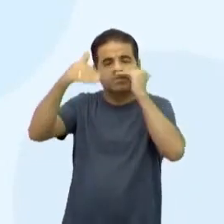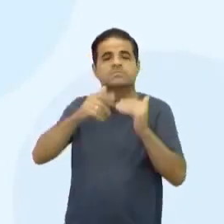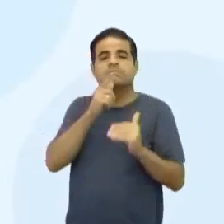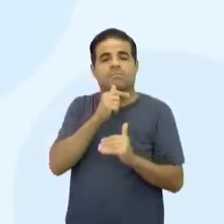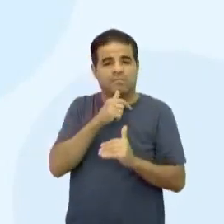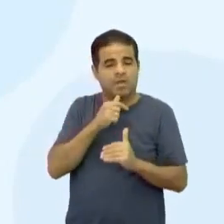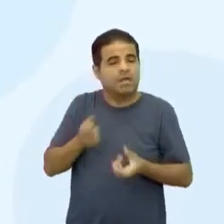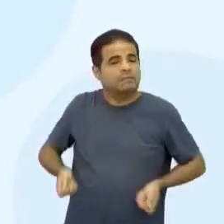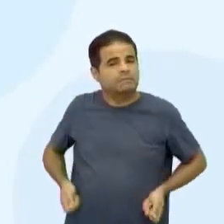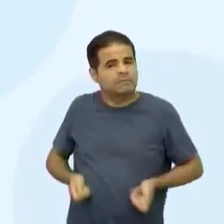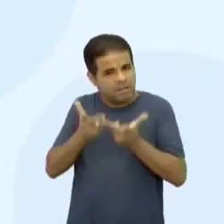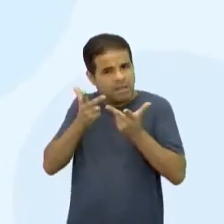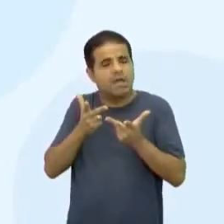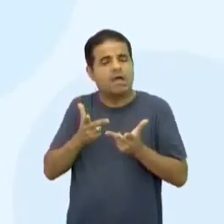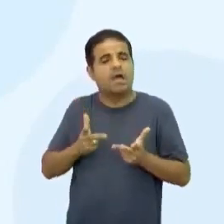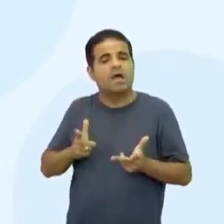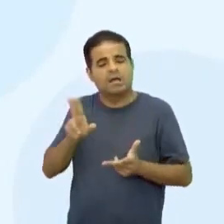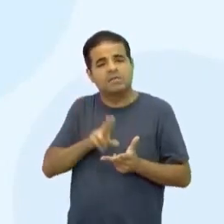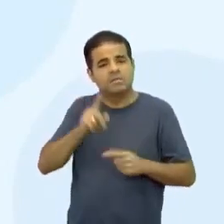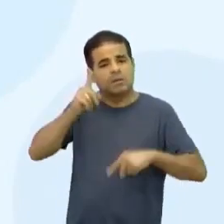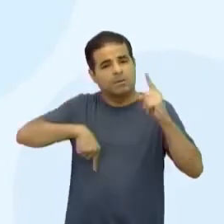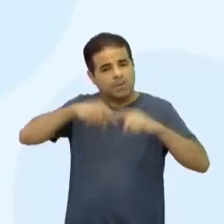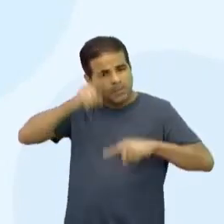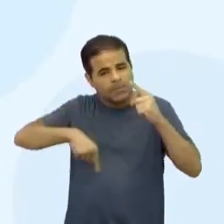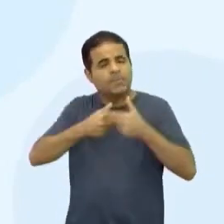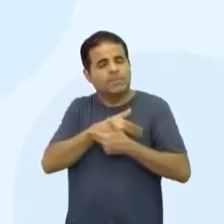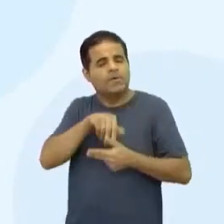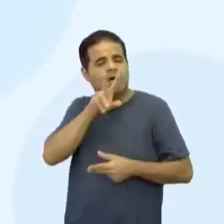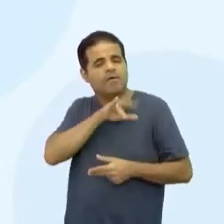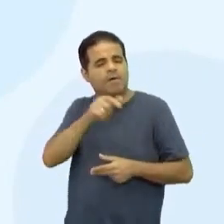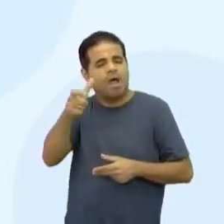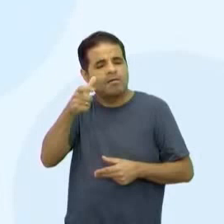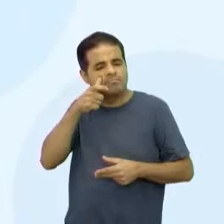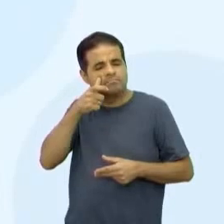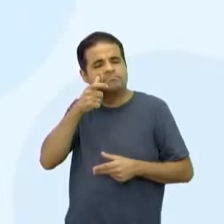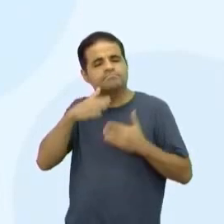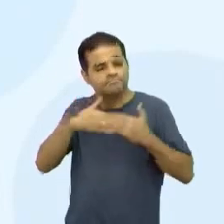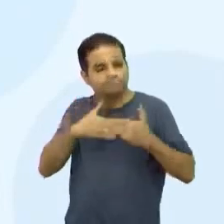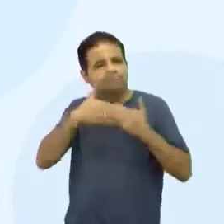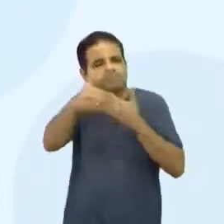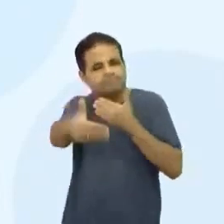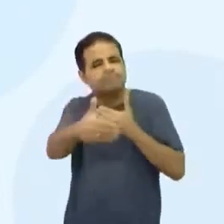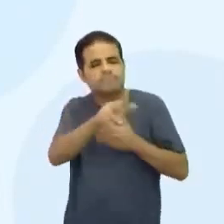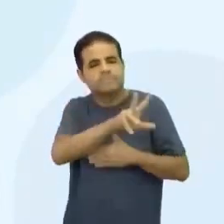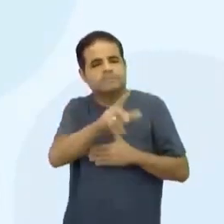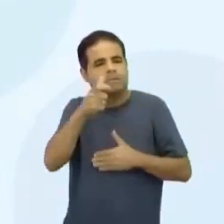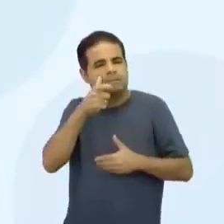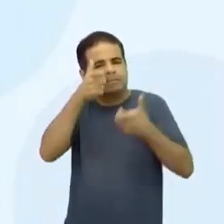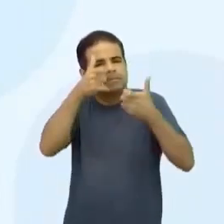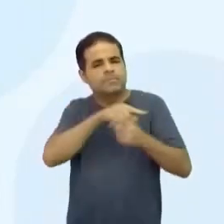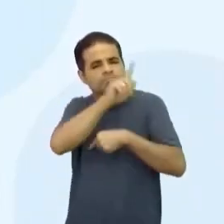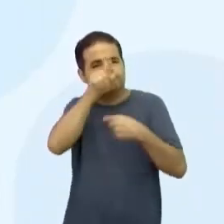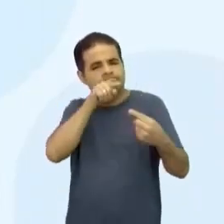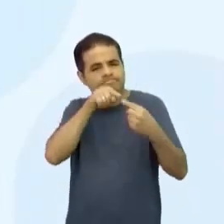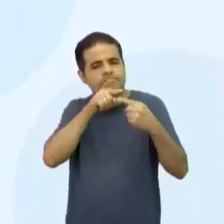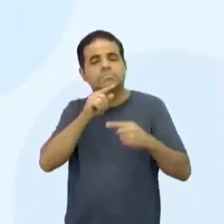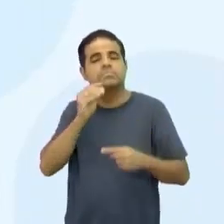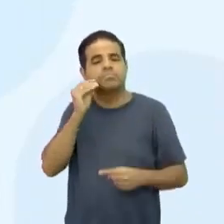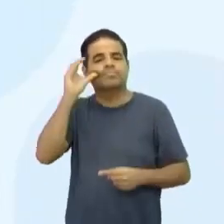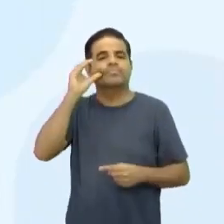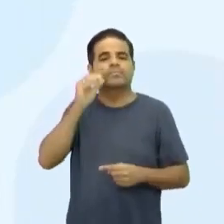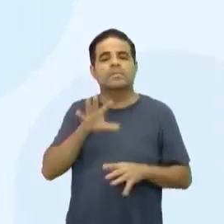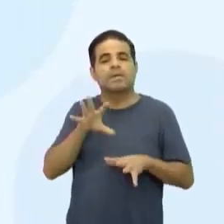que é gasta, da água que está embutida em produtos, que nós vamos ver detalhadamente isso daí mais para frente. Tá certo? Objetos do